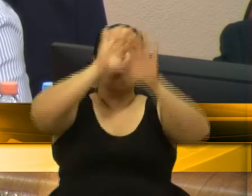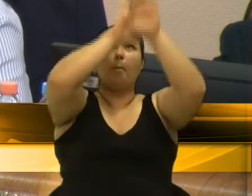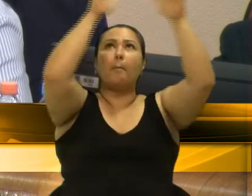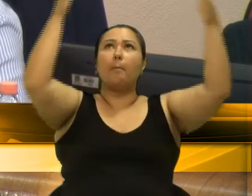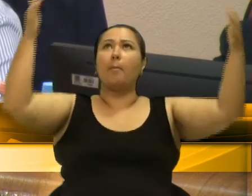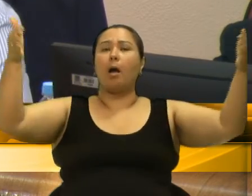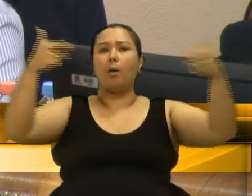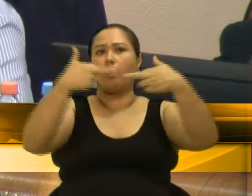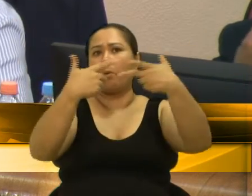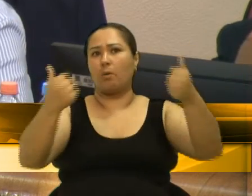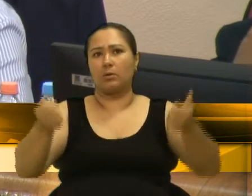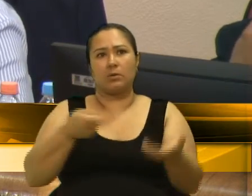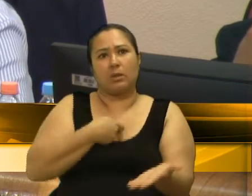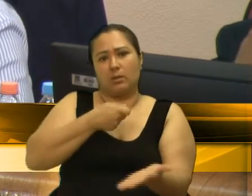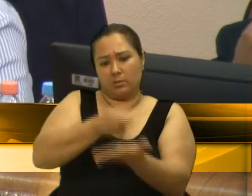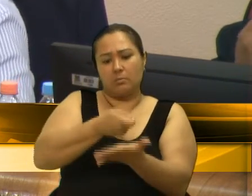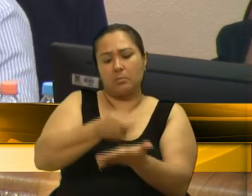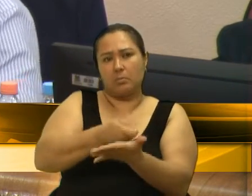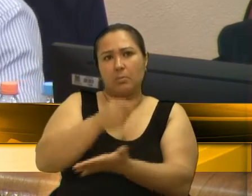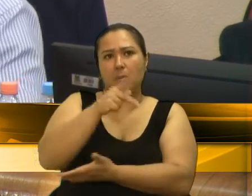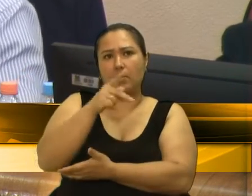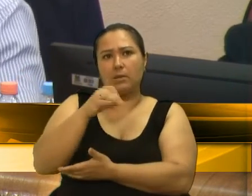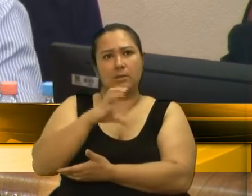e palcos, ele exige já o PPCI.